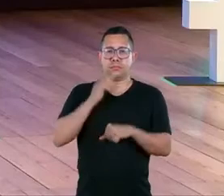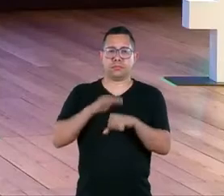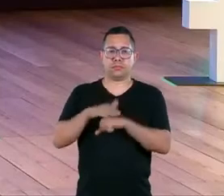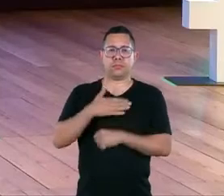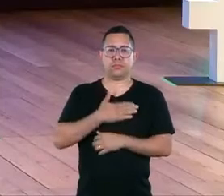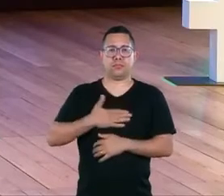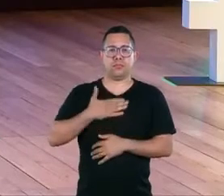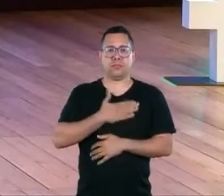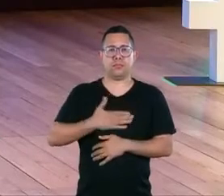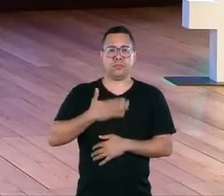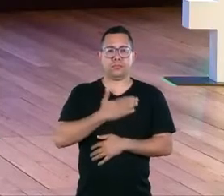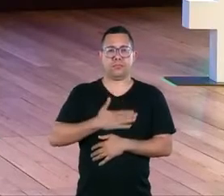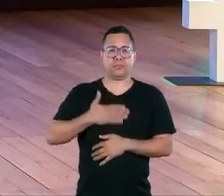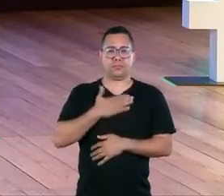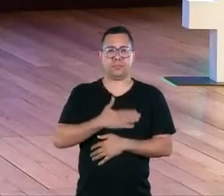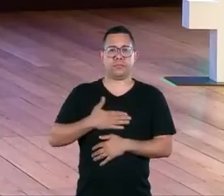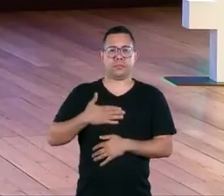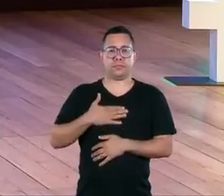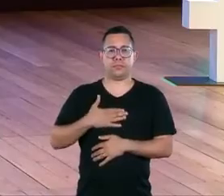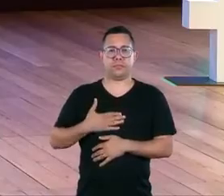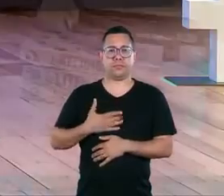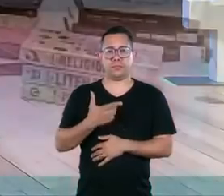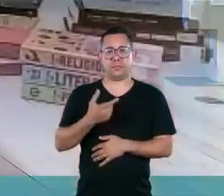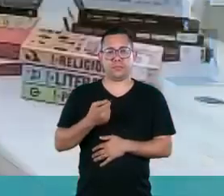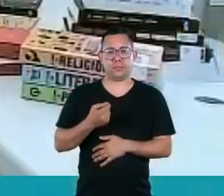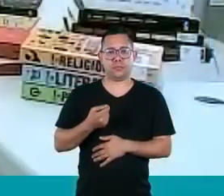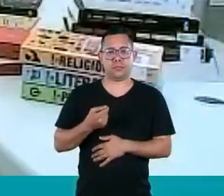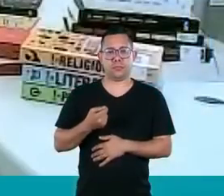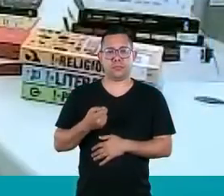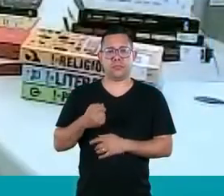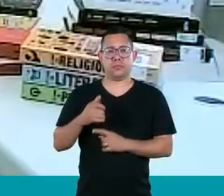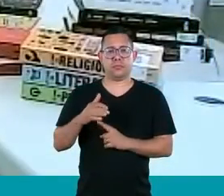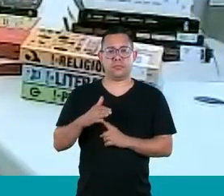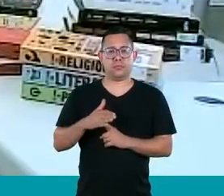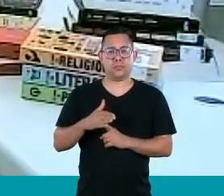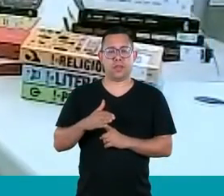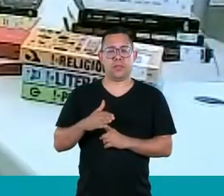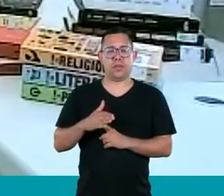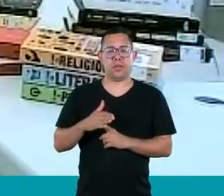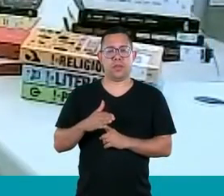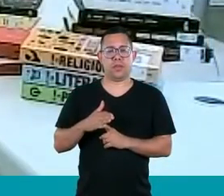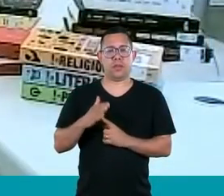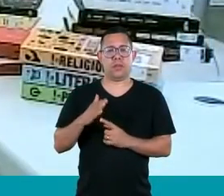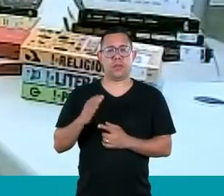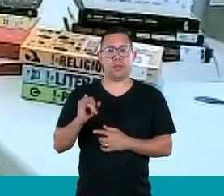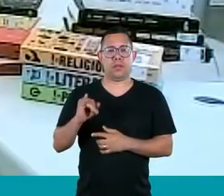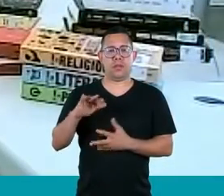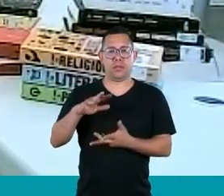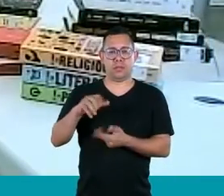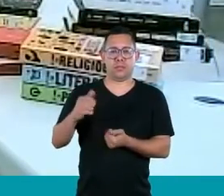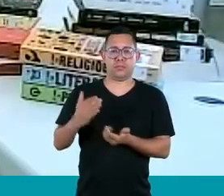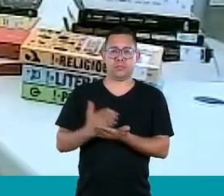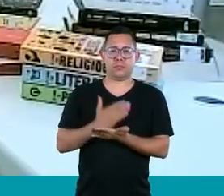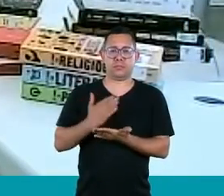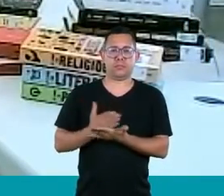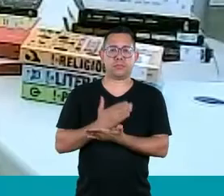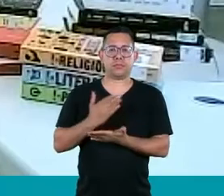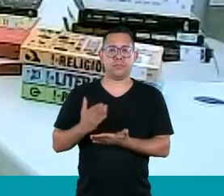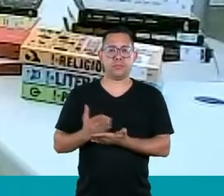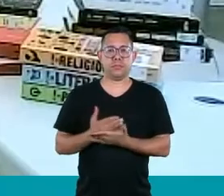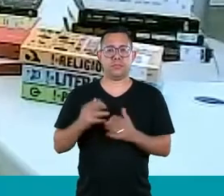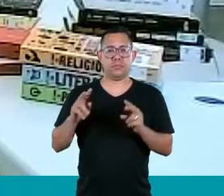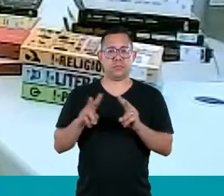prazer participar da 20ª edição da Feira Internacional do Livro de Ribeirão Preto, cujo tema, além